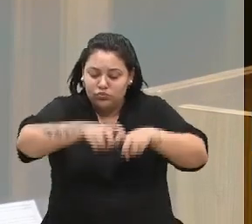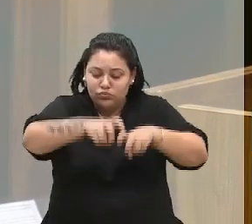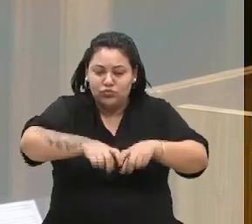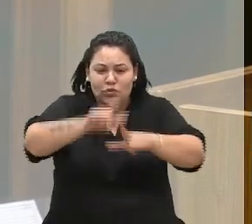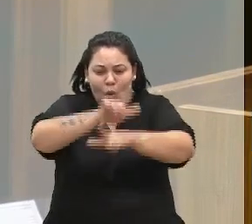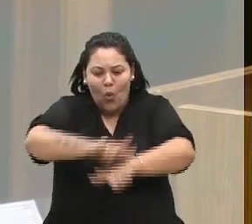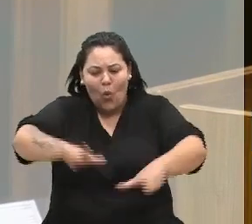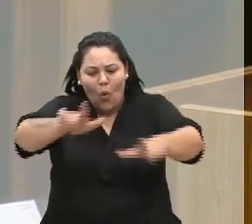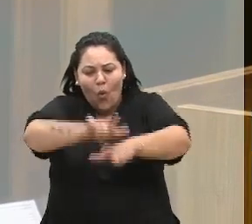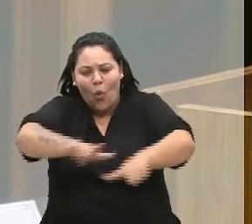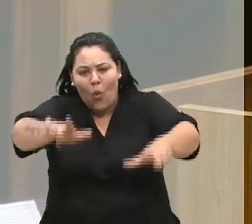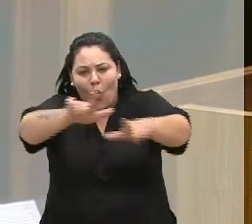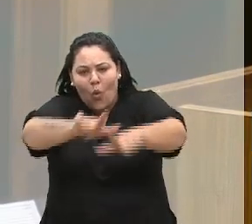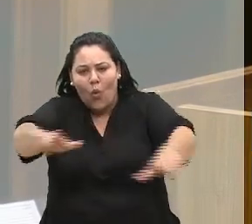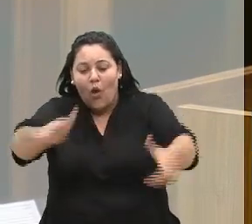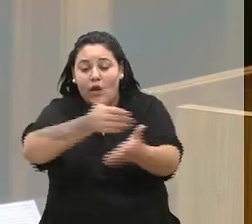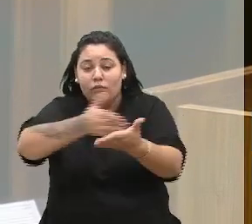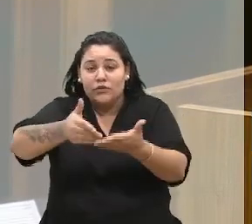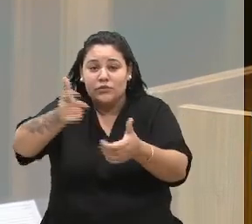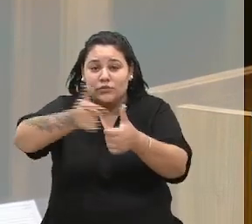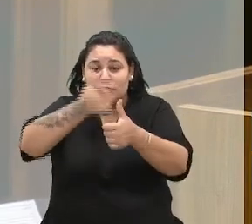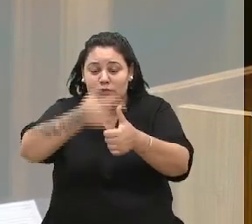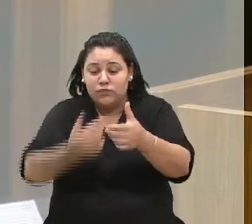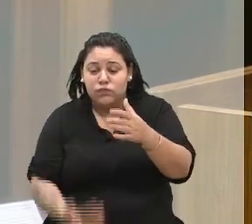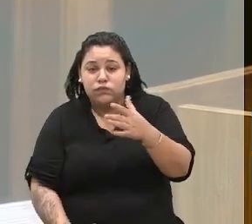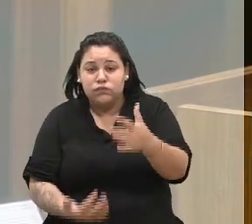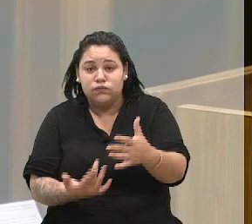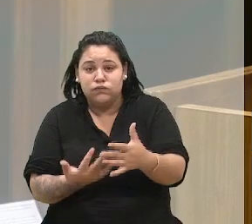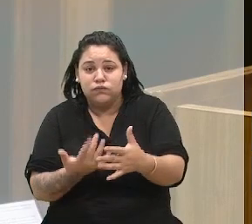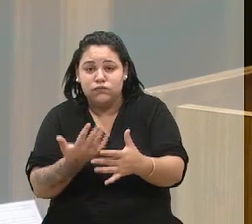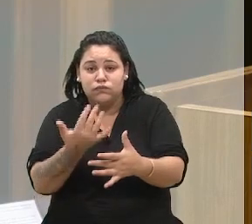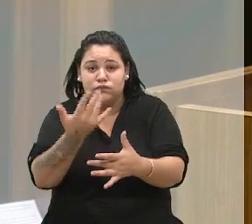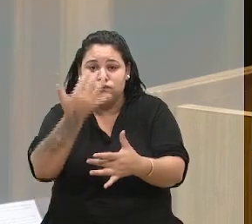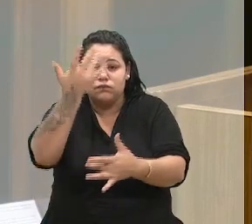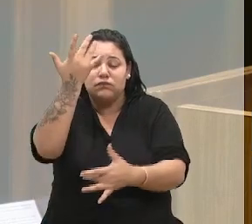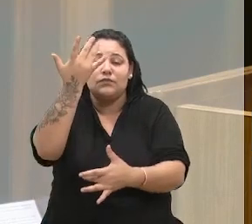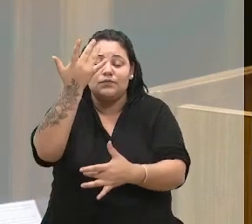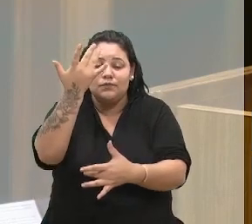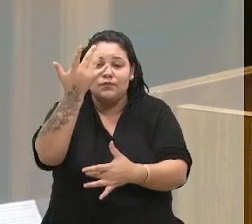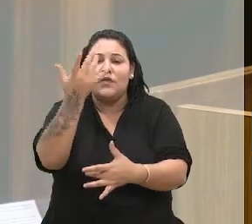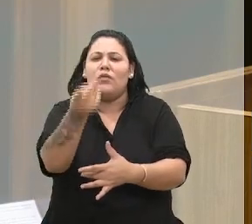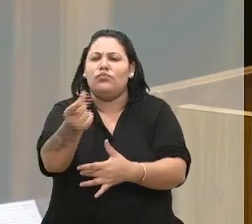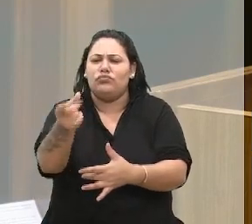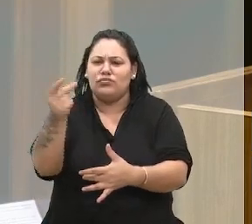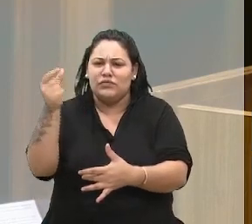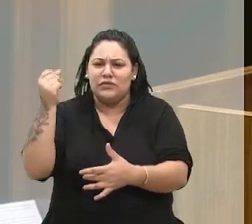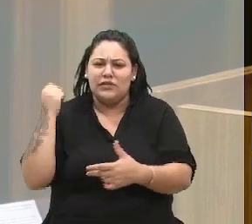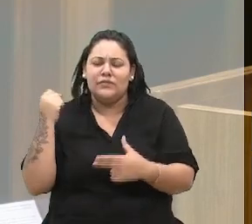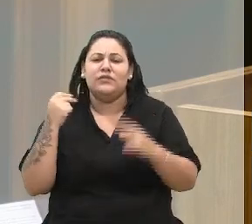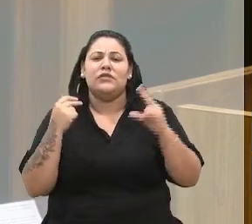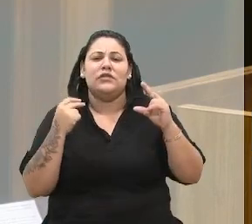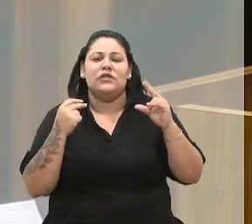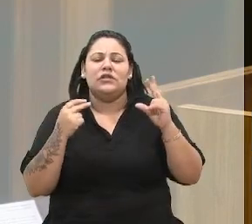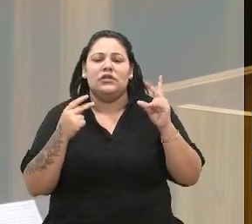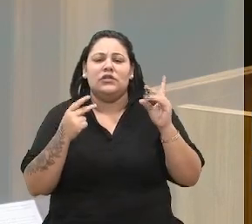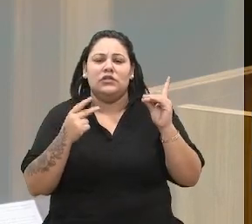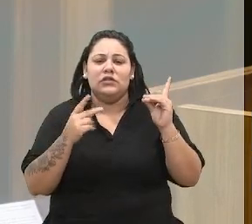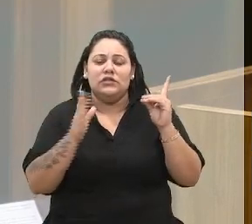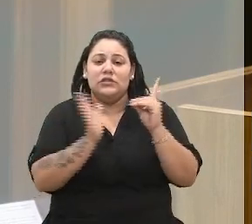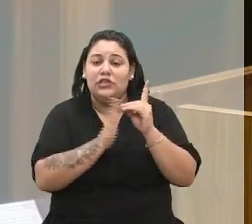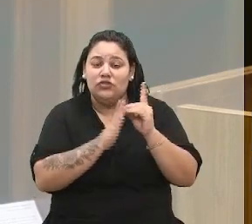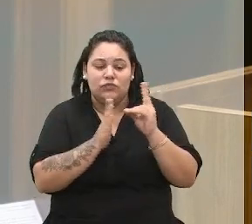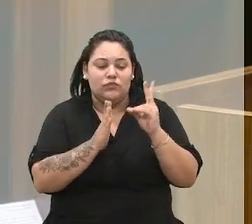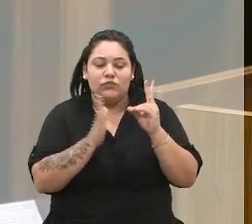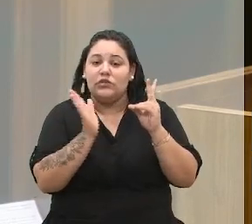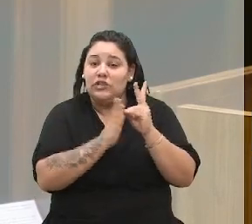criações começaram a dar fruto. Habitada desde tempos imemoriais por índios caingangues, nômades, do